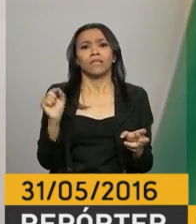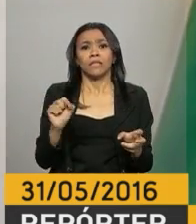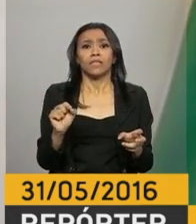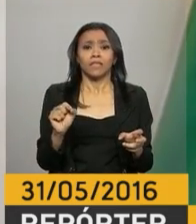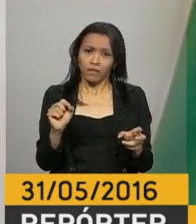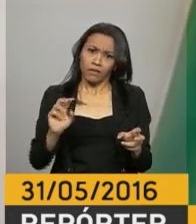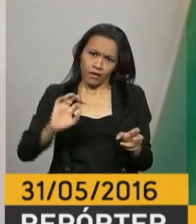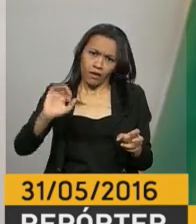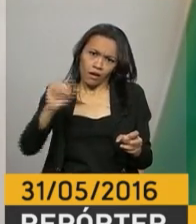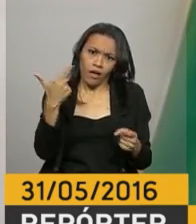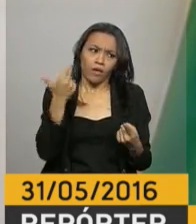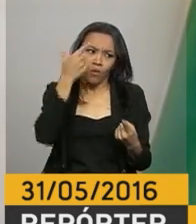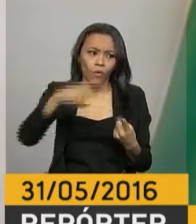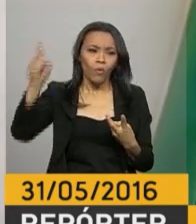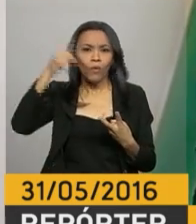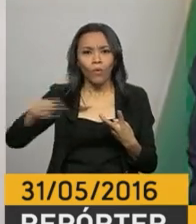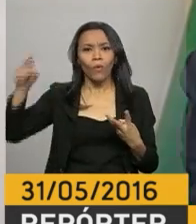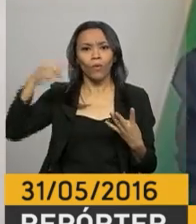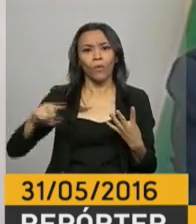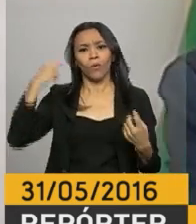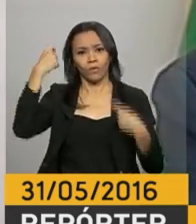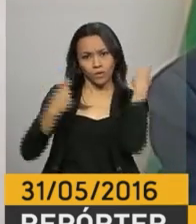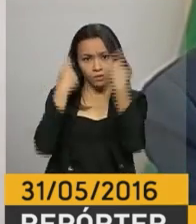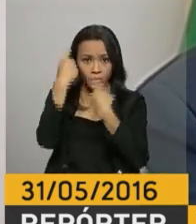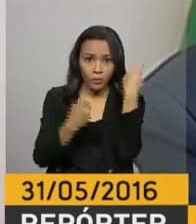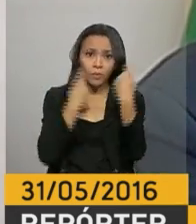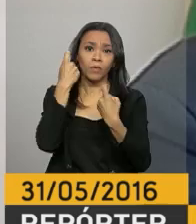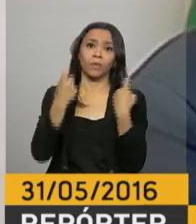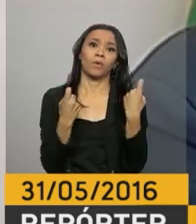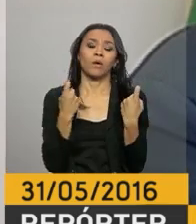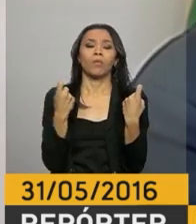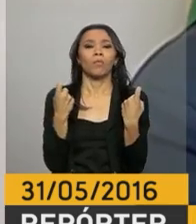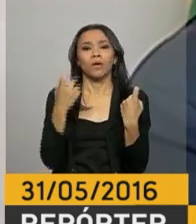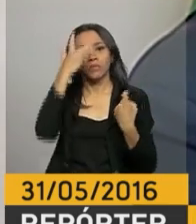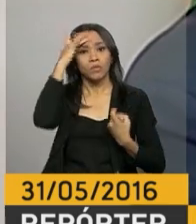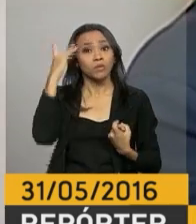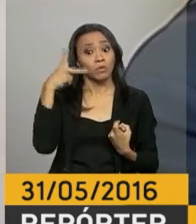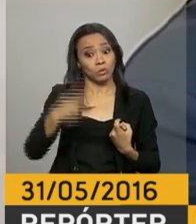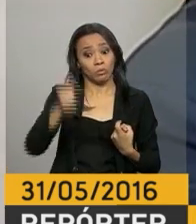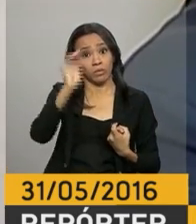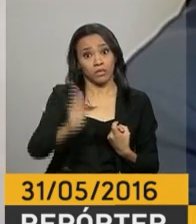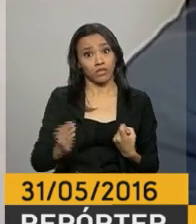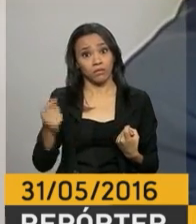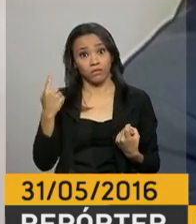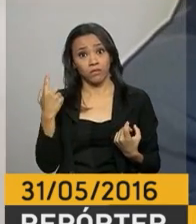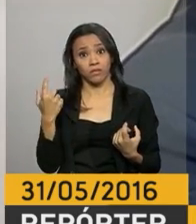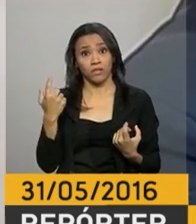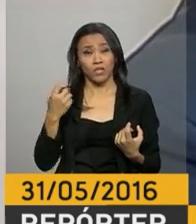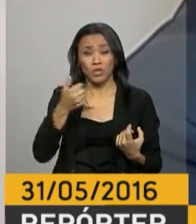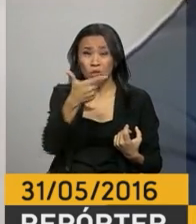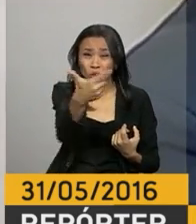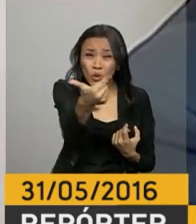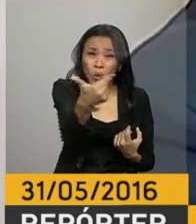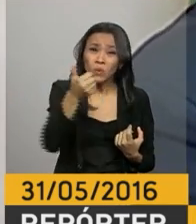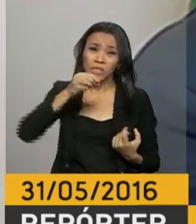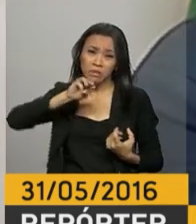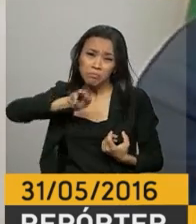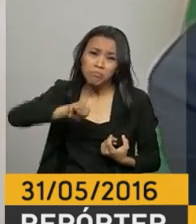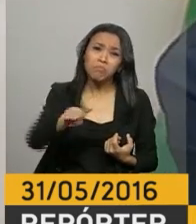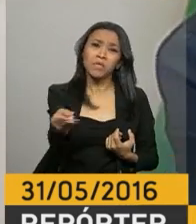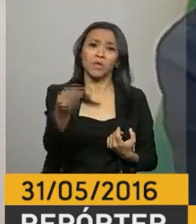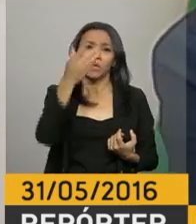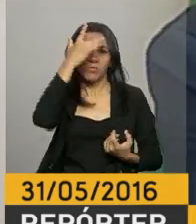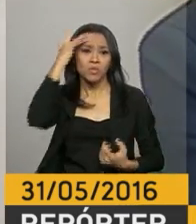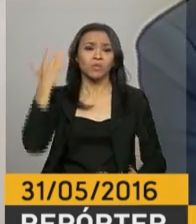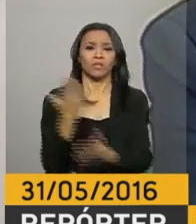que há outros que preocupam muito, muito, muito agudamente os brasileiros, não preciso dizer dos 11 ou 12 milhões de desempregados